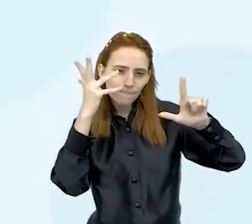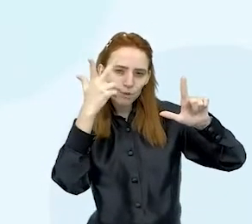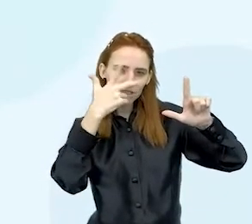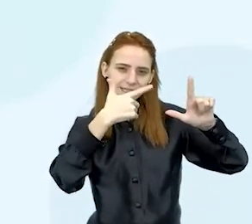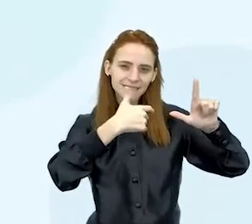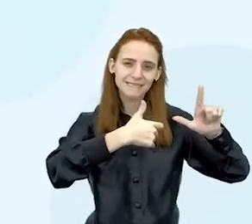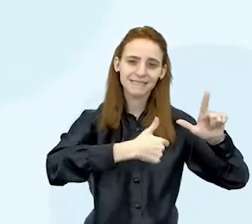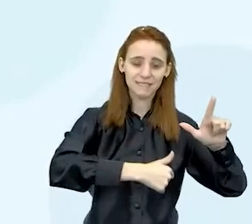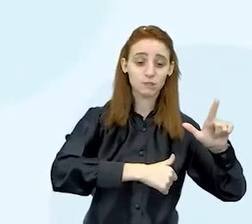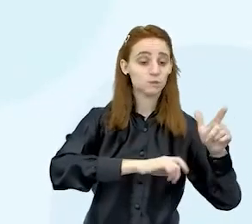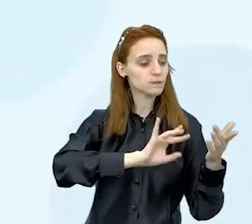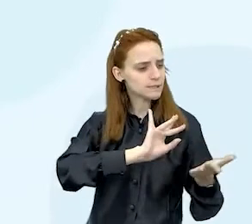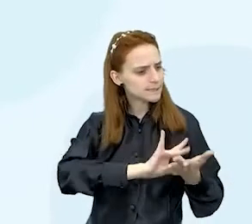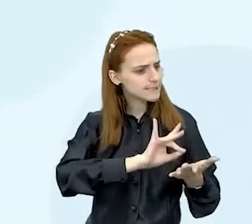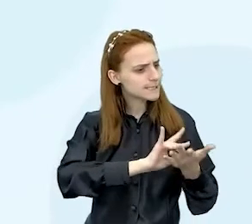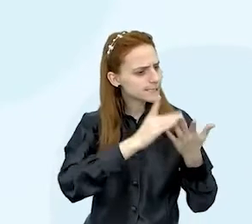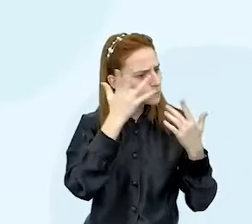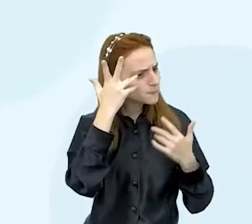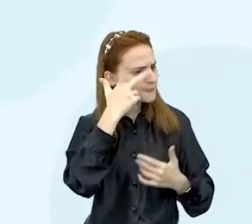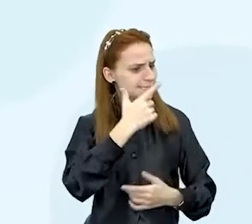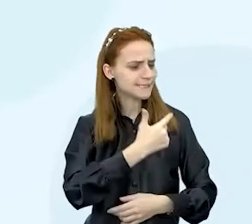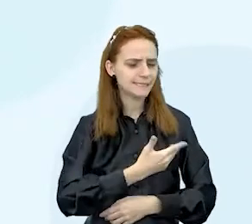Ele não deixa de ser bonito.